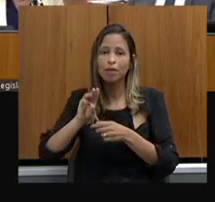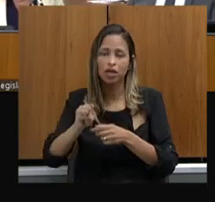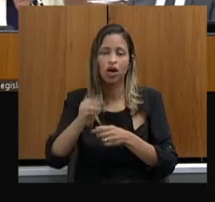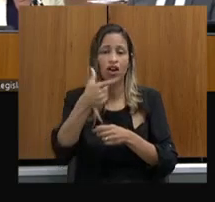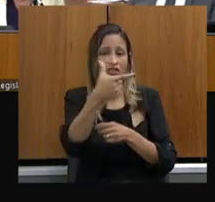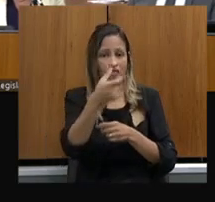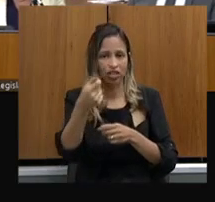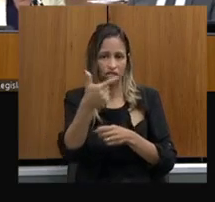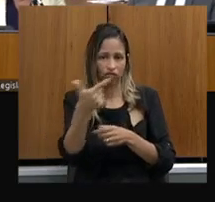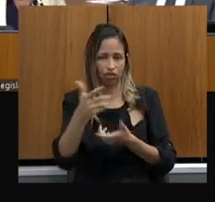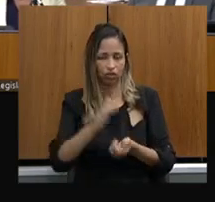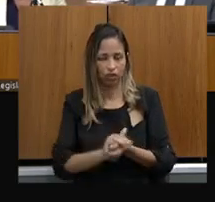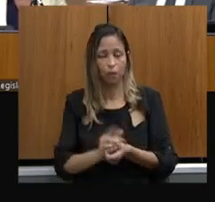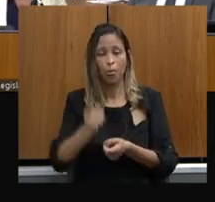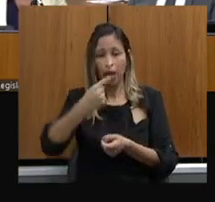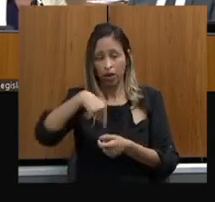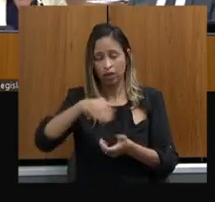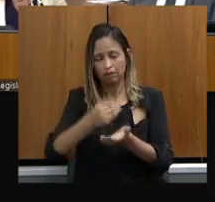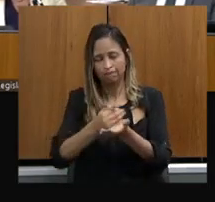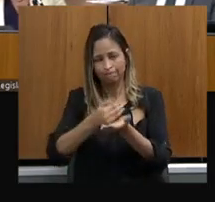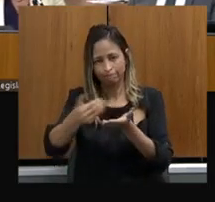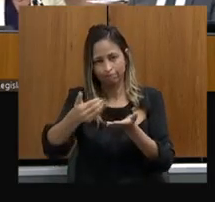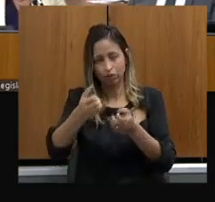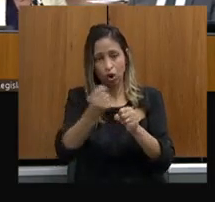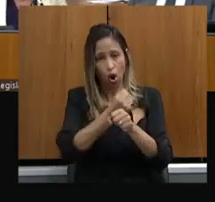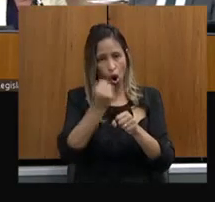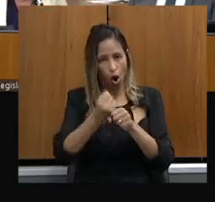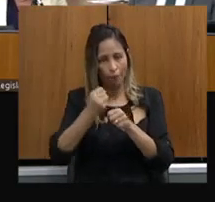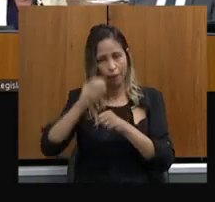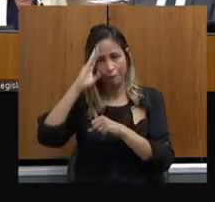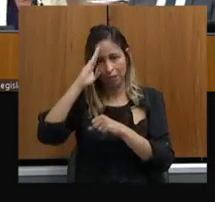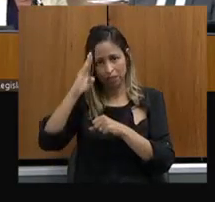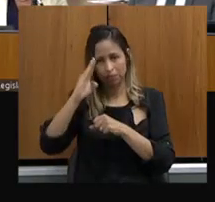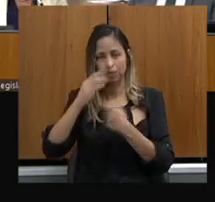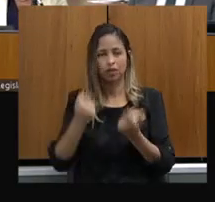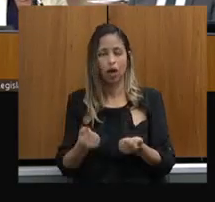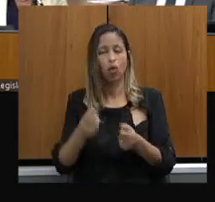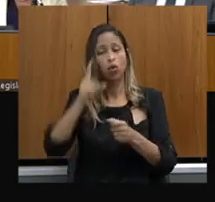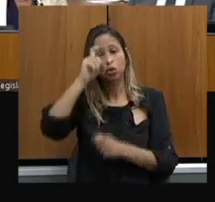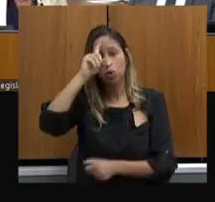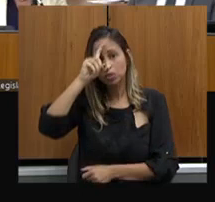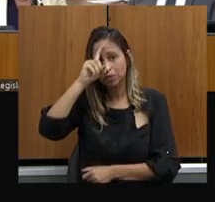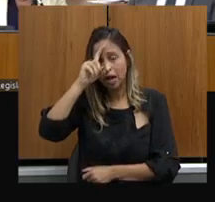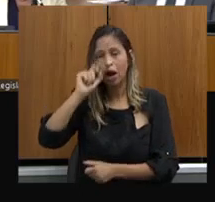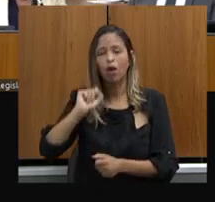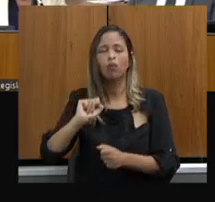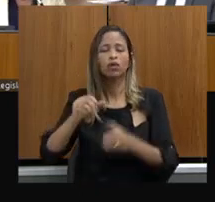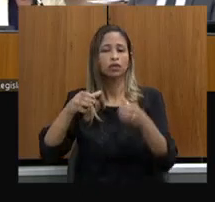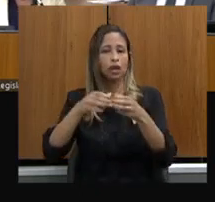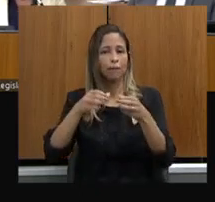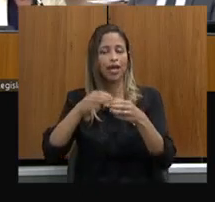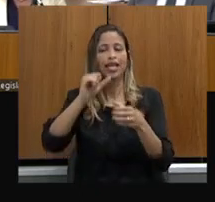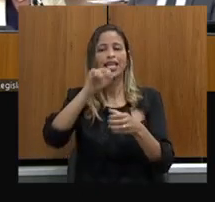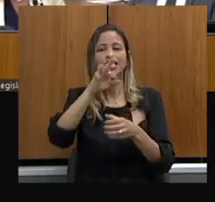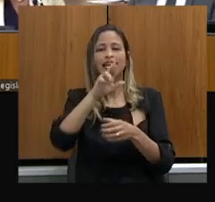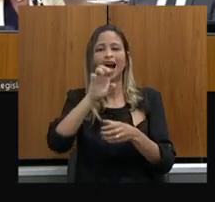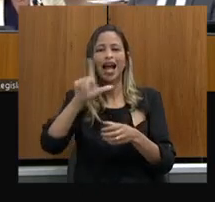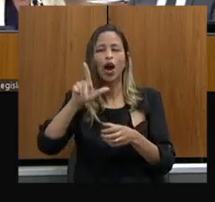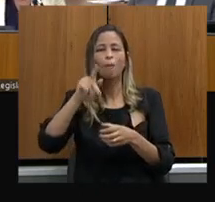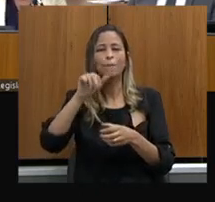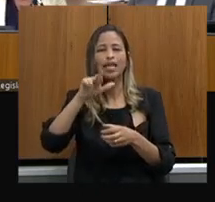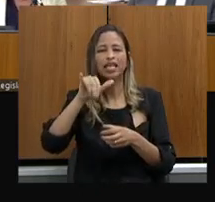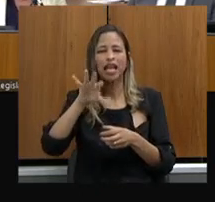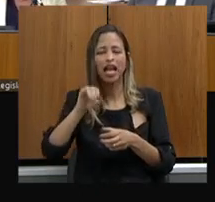2022 a gente tem o início da obra da portaria principal do hgp do Hospital Governador Israel Pinheiro e a reforma estrutural